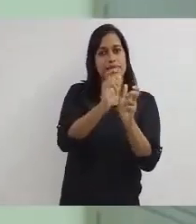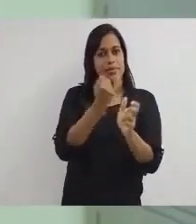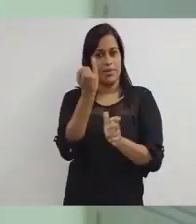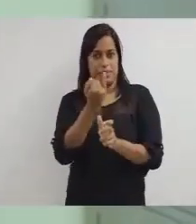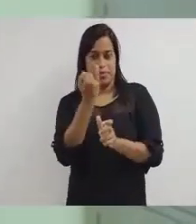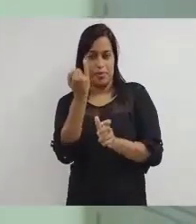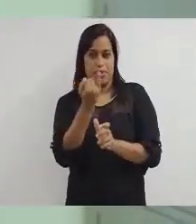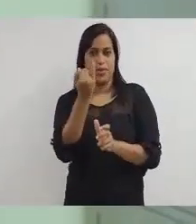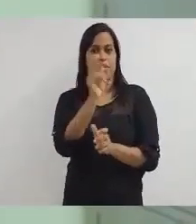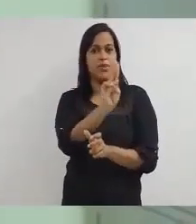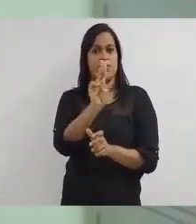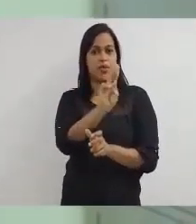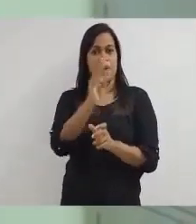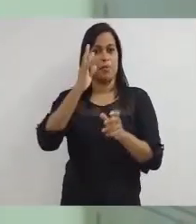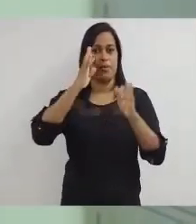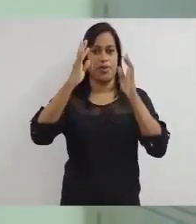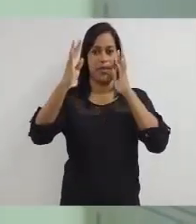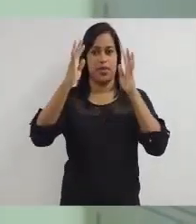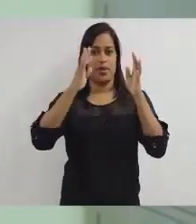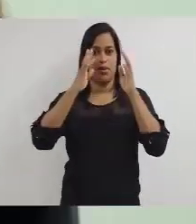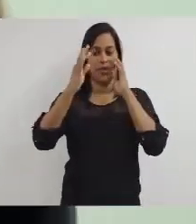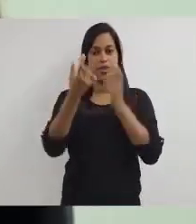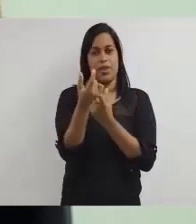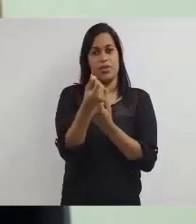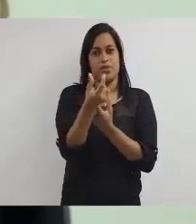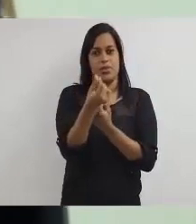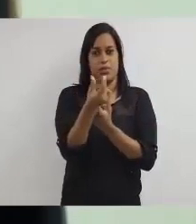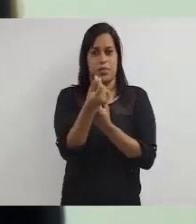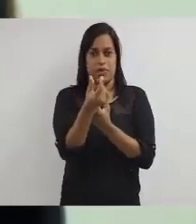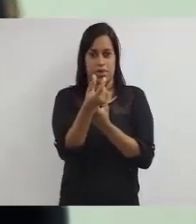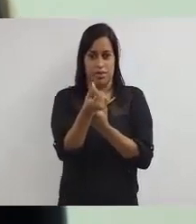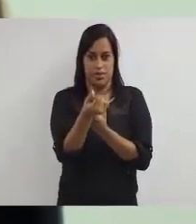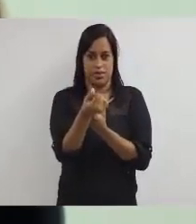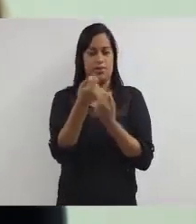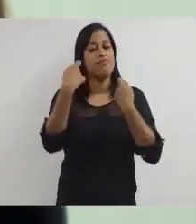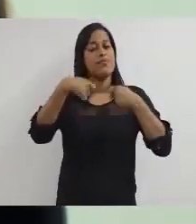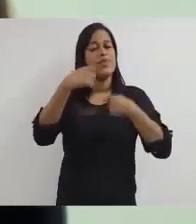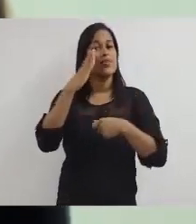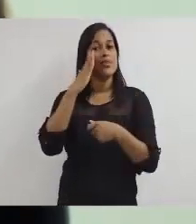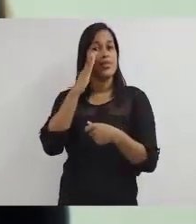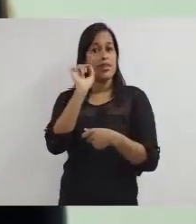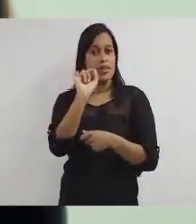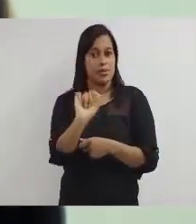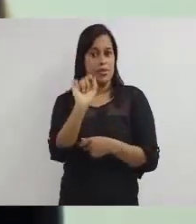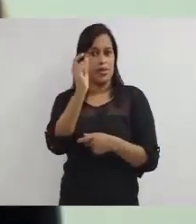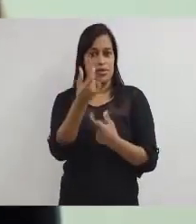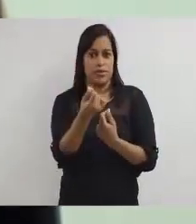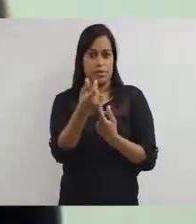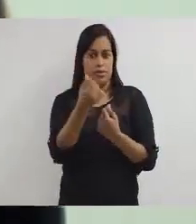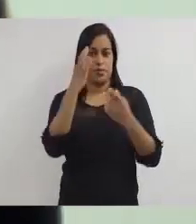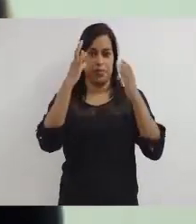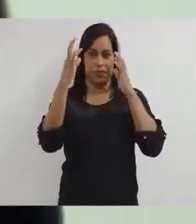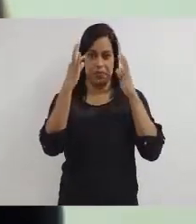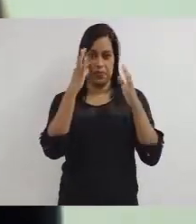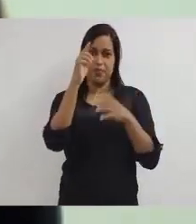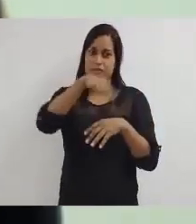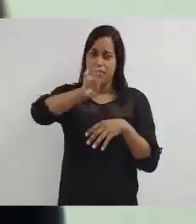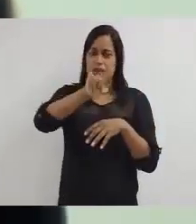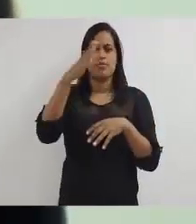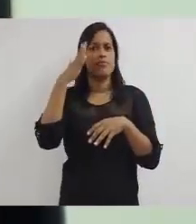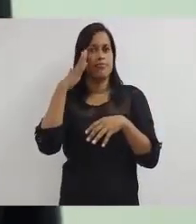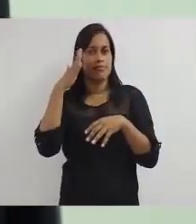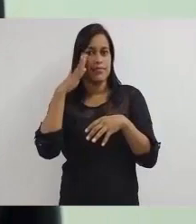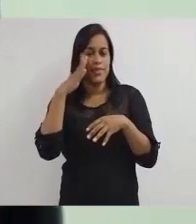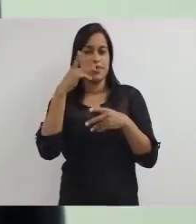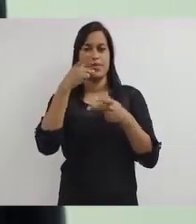é chamada de teoria dos preços. E aí, o que eu preciso entender sobre teoria dos preços? Só para que você